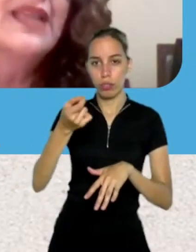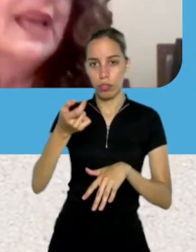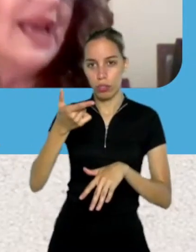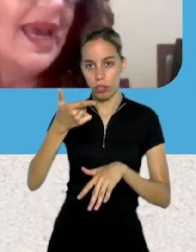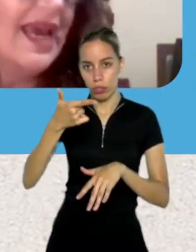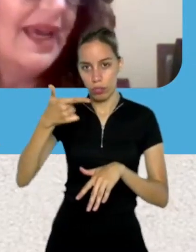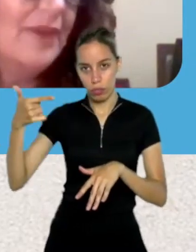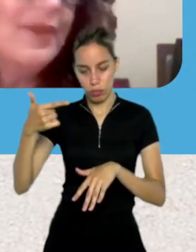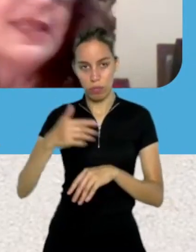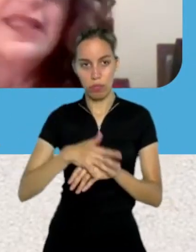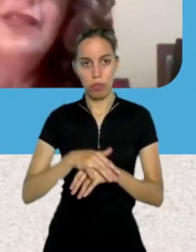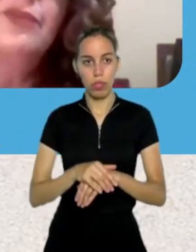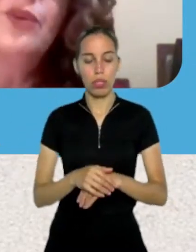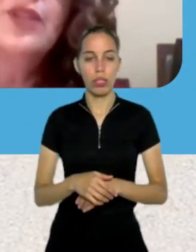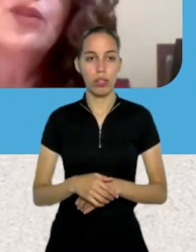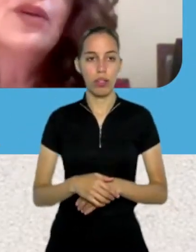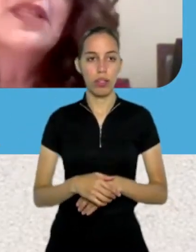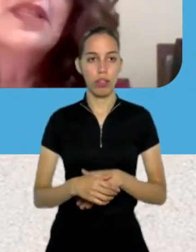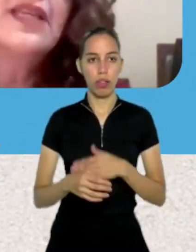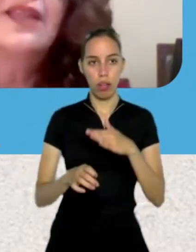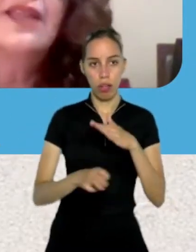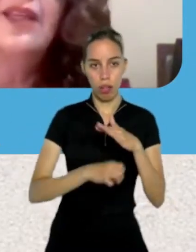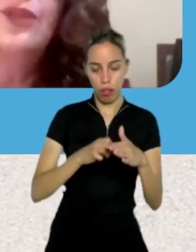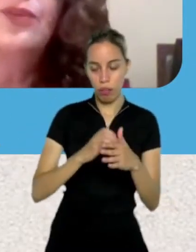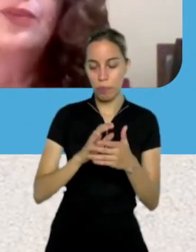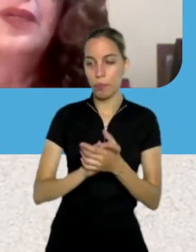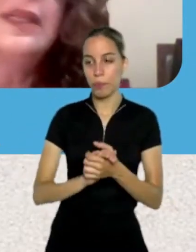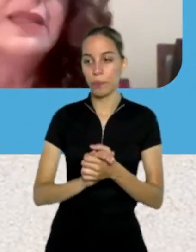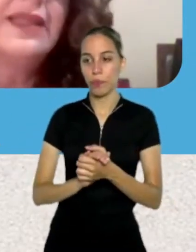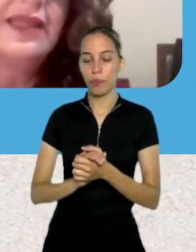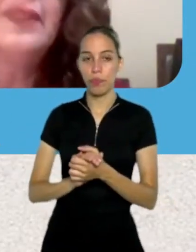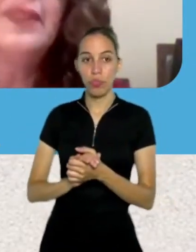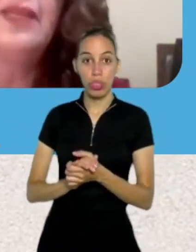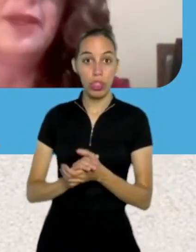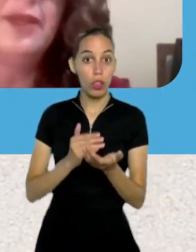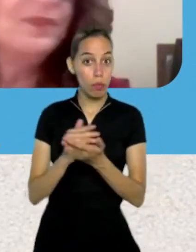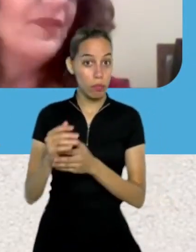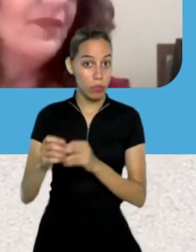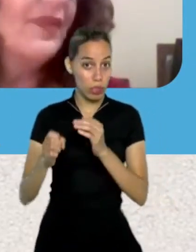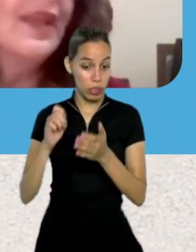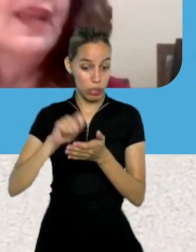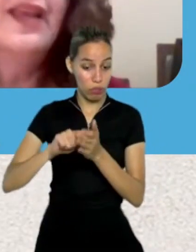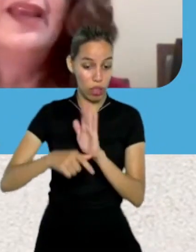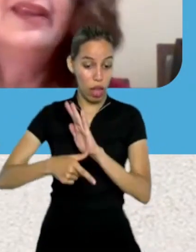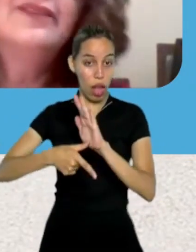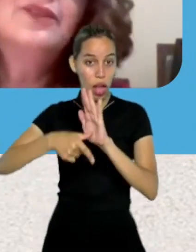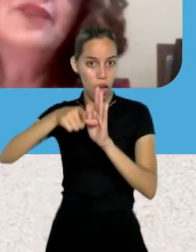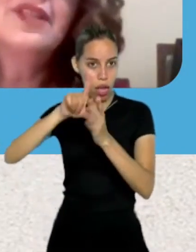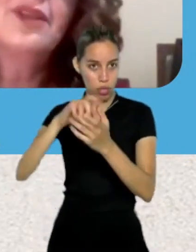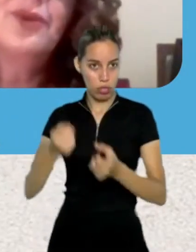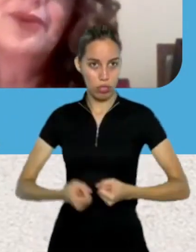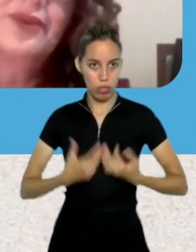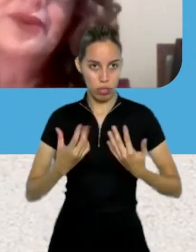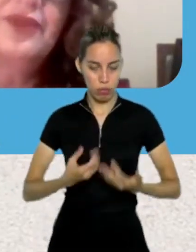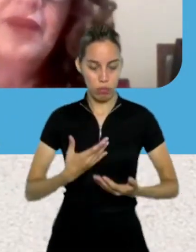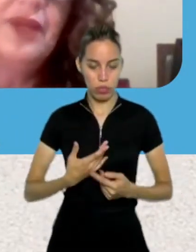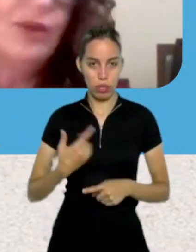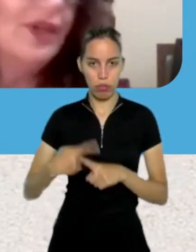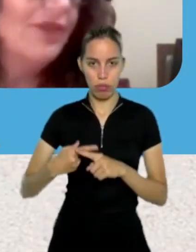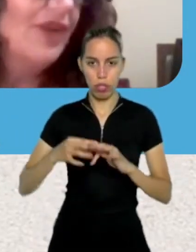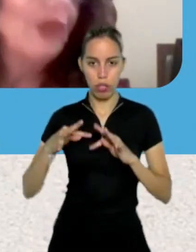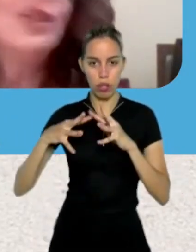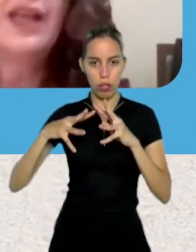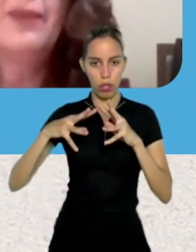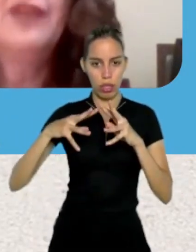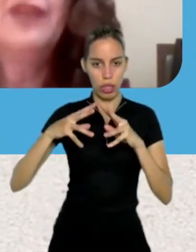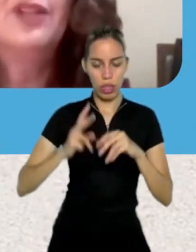Penalux, mas esse livro começou a ser escrito antes até da pandemia. Toda vez que eu termino um